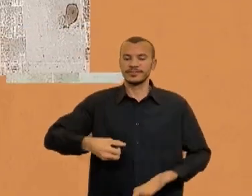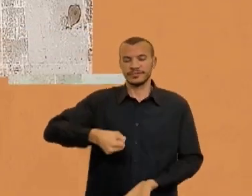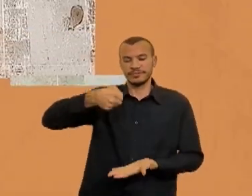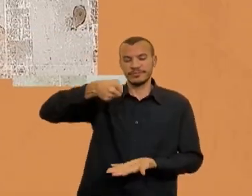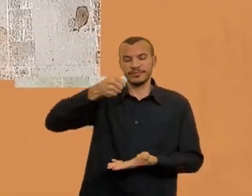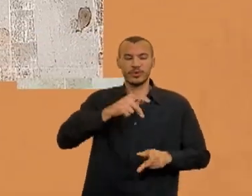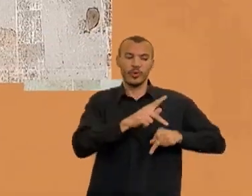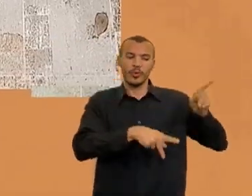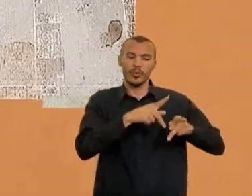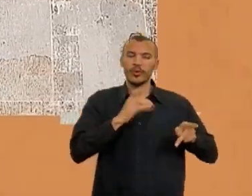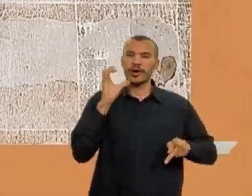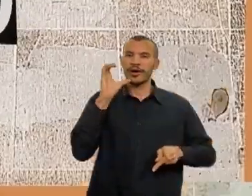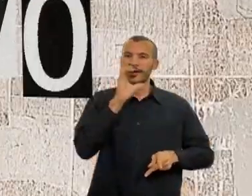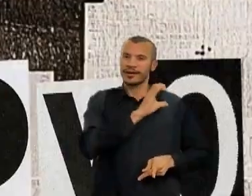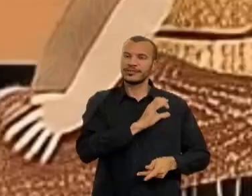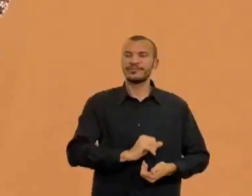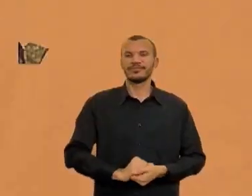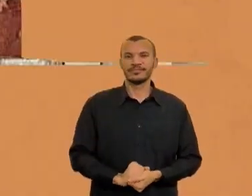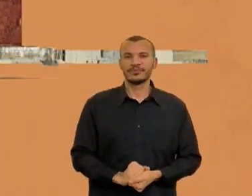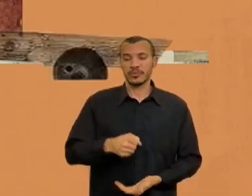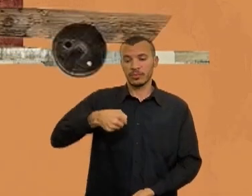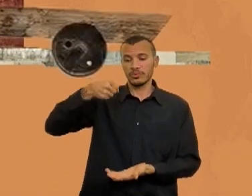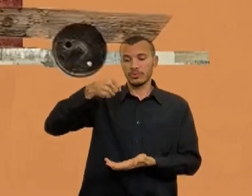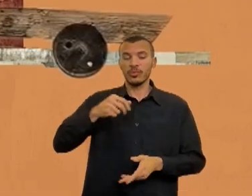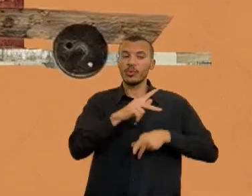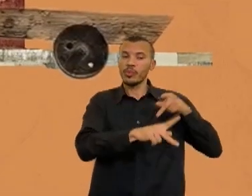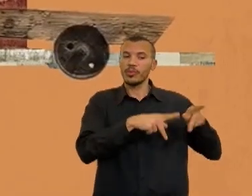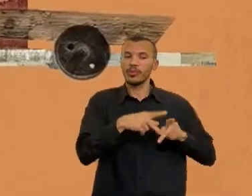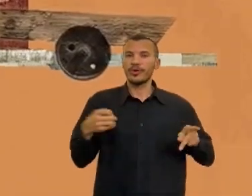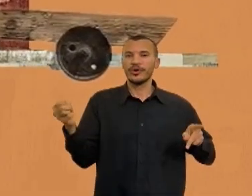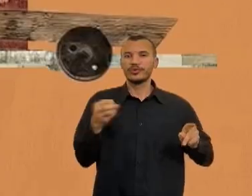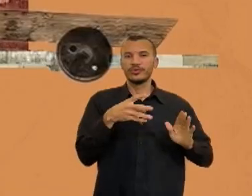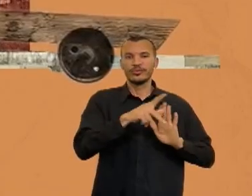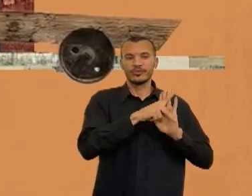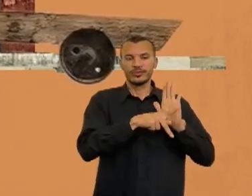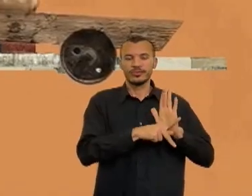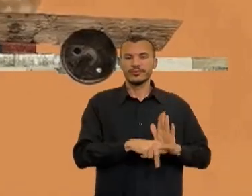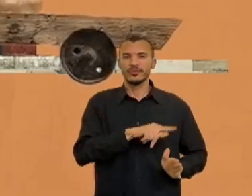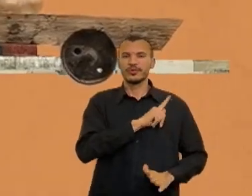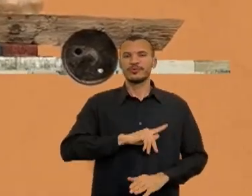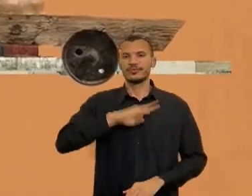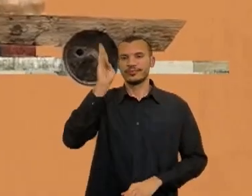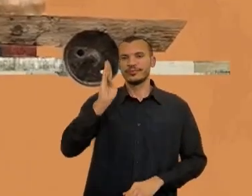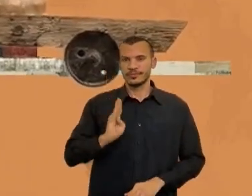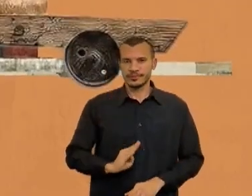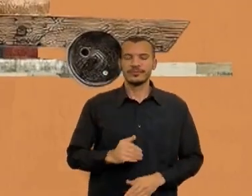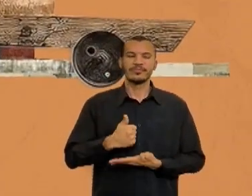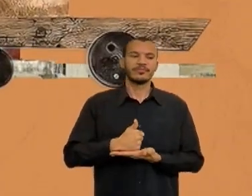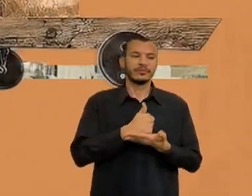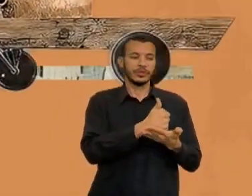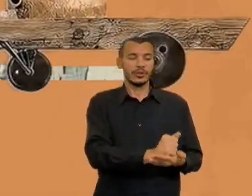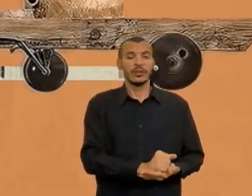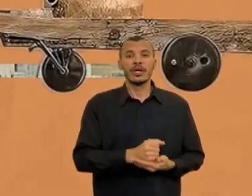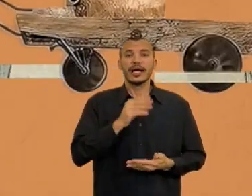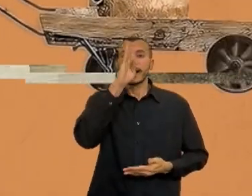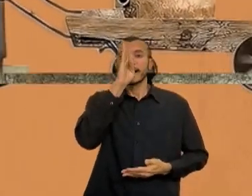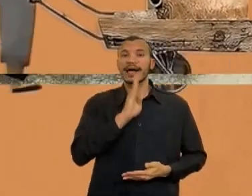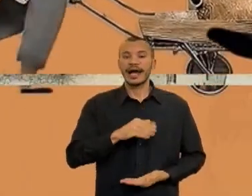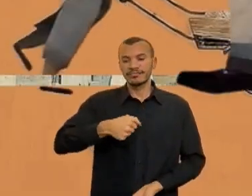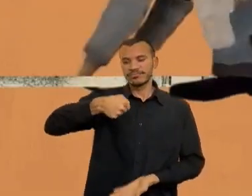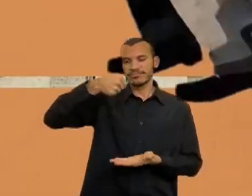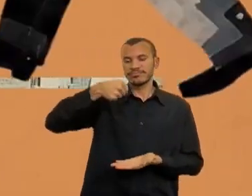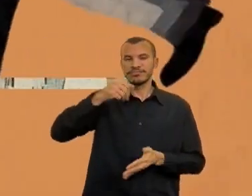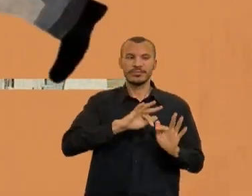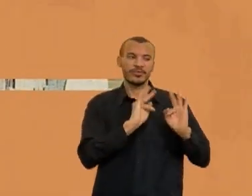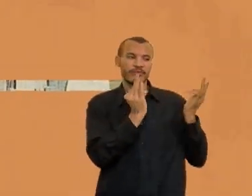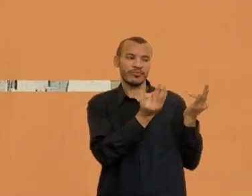Explicando o Gás do Povo em 30 segundos. Gás do Povo é um novo programa do Governo do Brasil que garante recarga gratuita do botijão